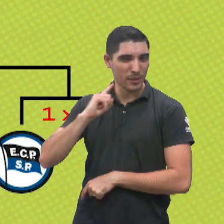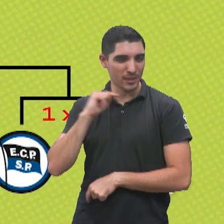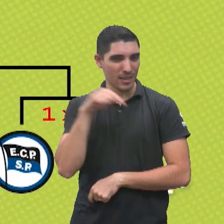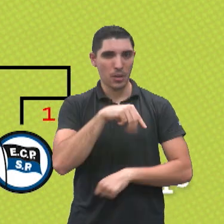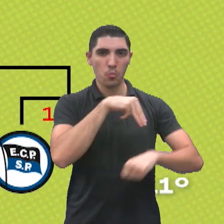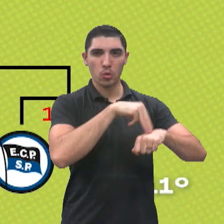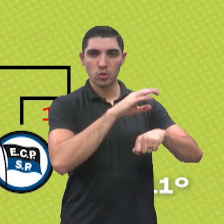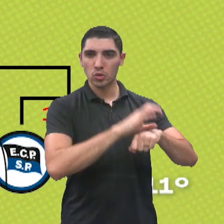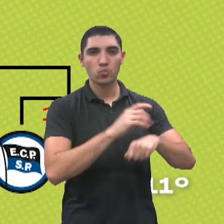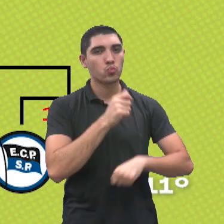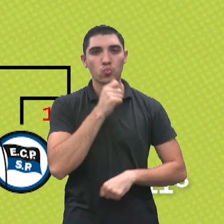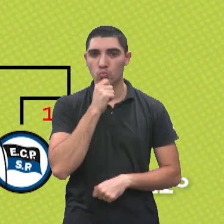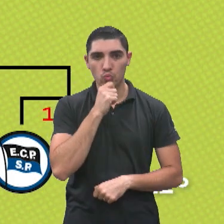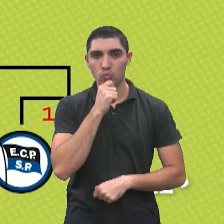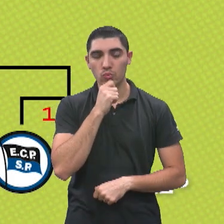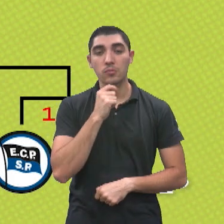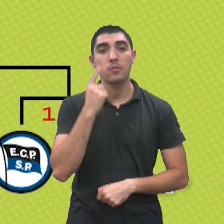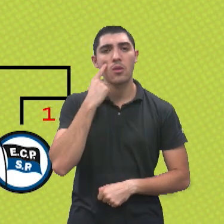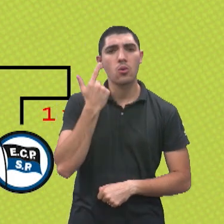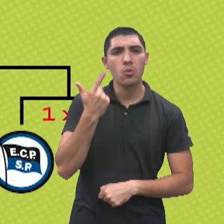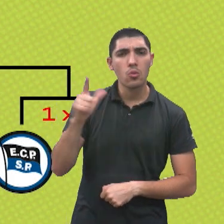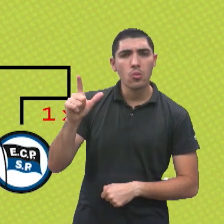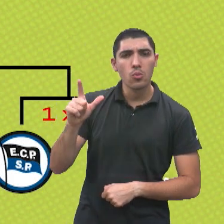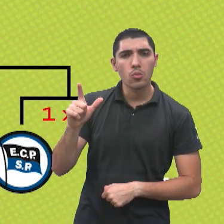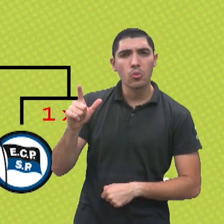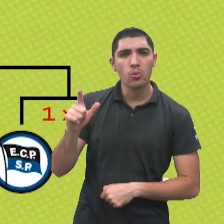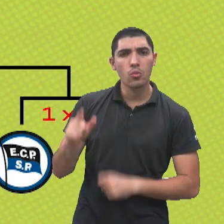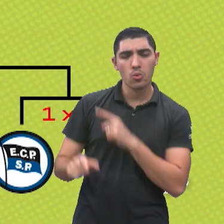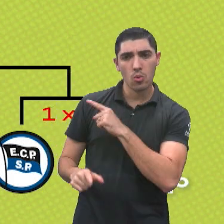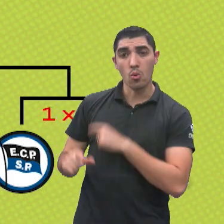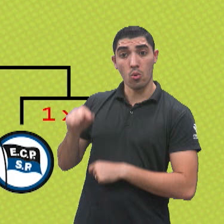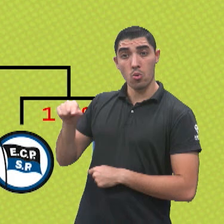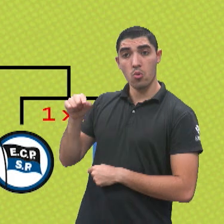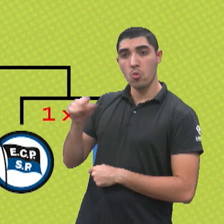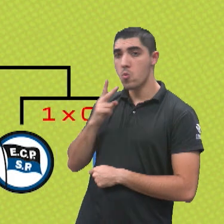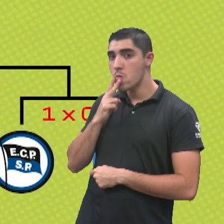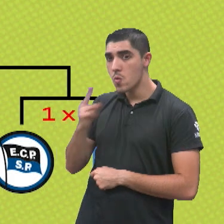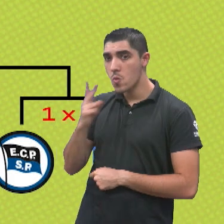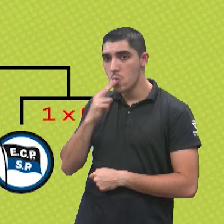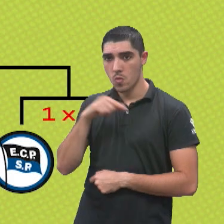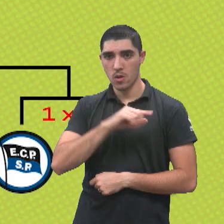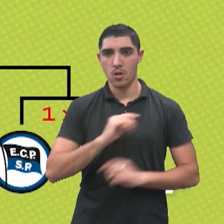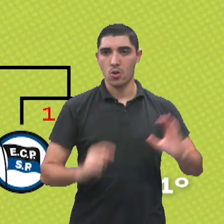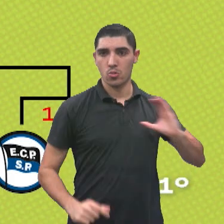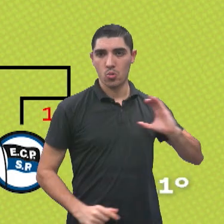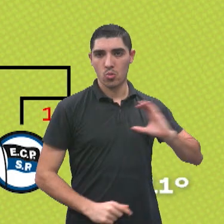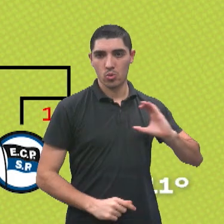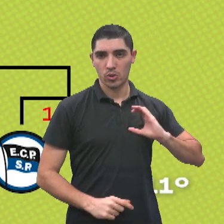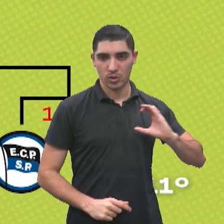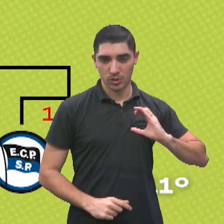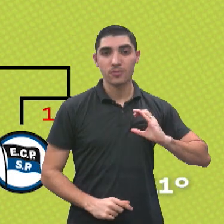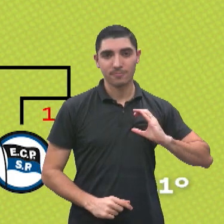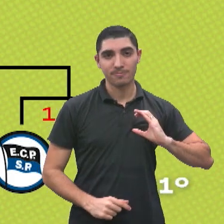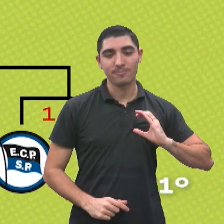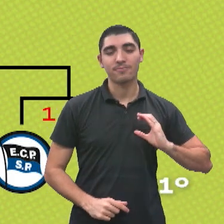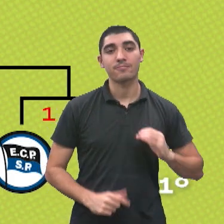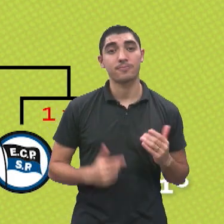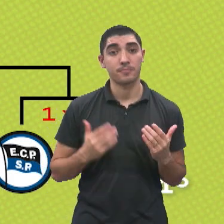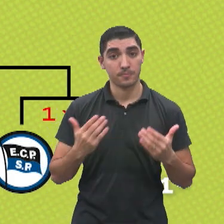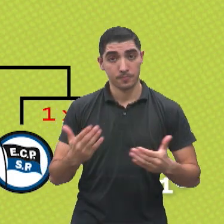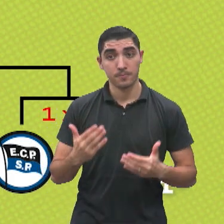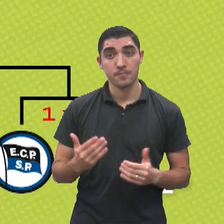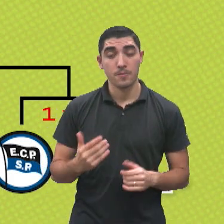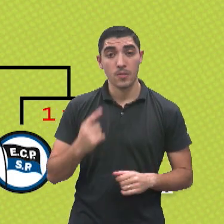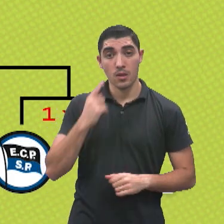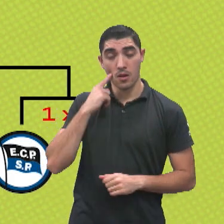também o outro aqui que não começou foi o clássico dos Corinthians, que começa hoje, na verdade, o 7º contra o 10º colocado. O Vasco